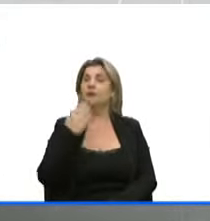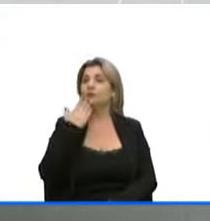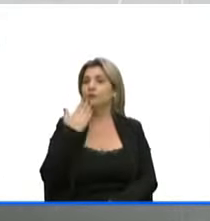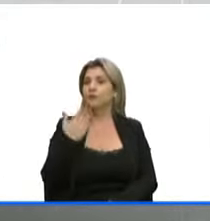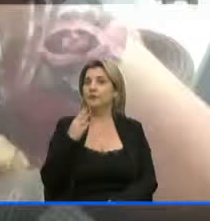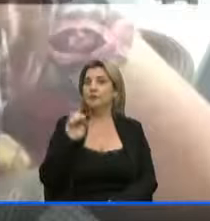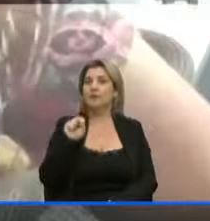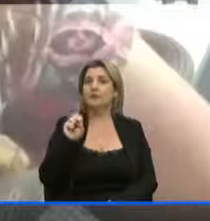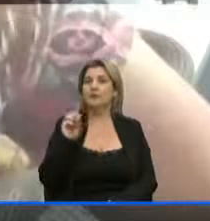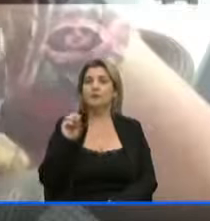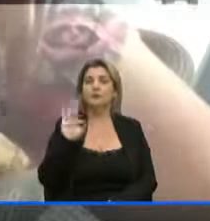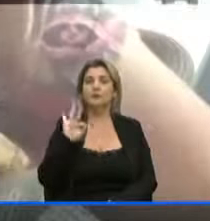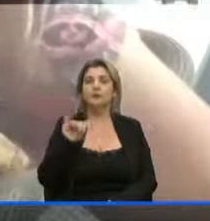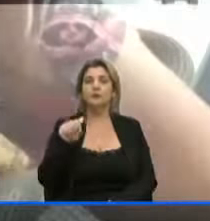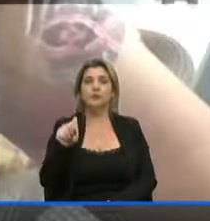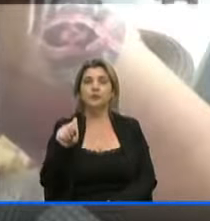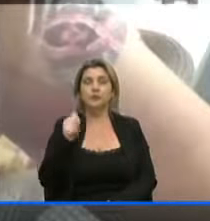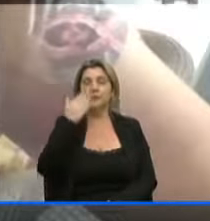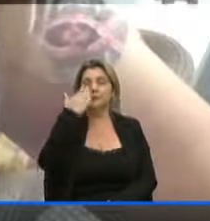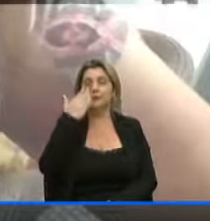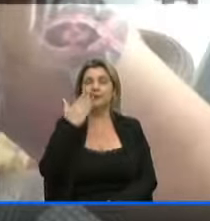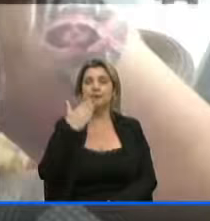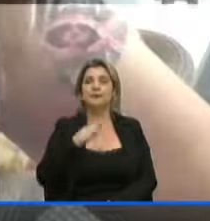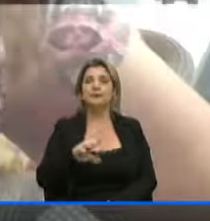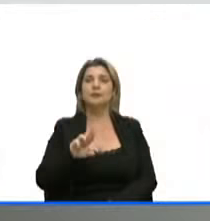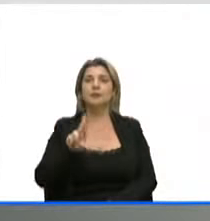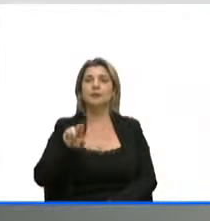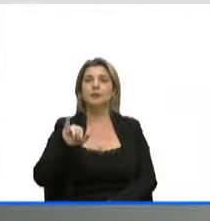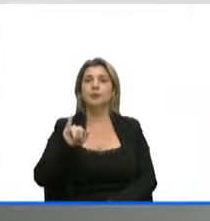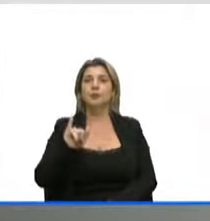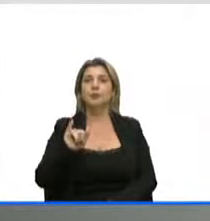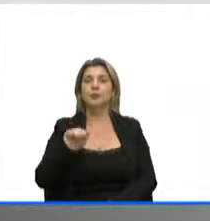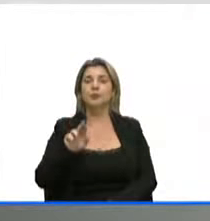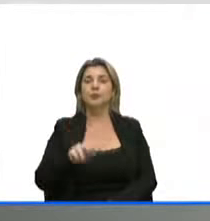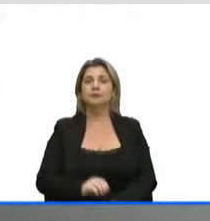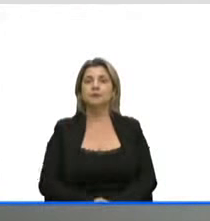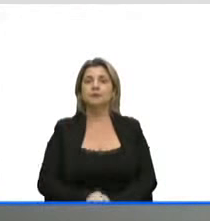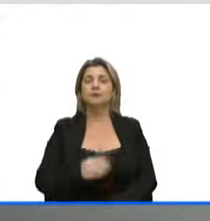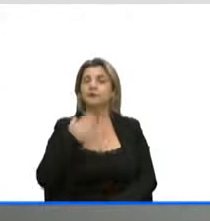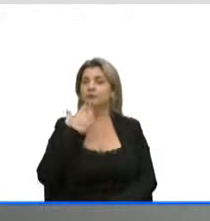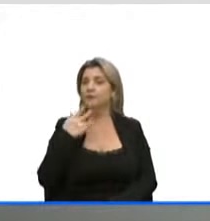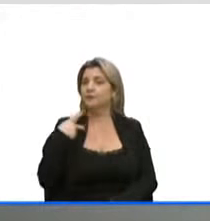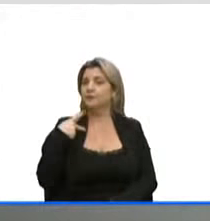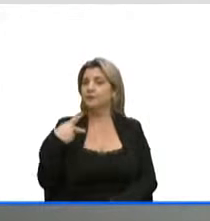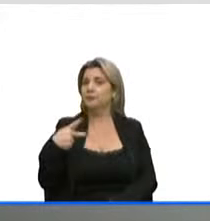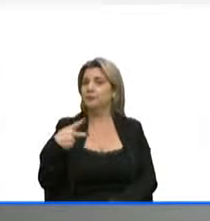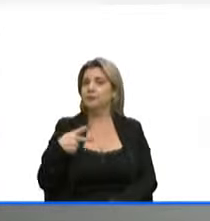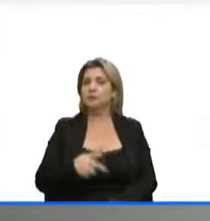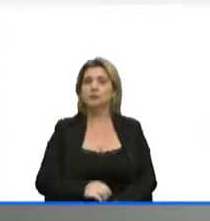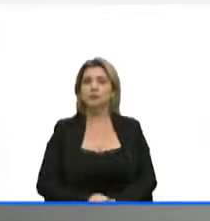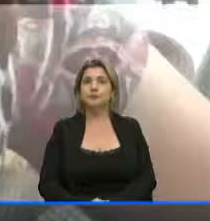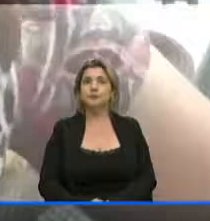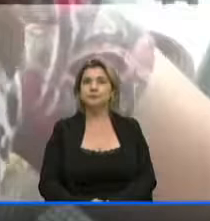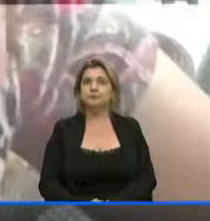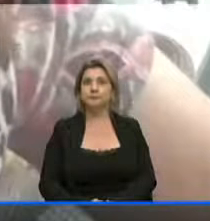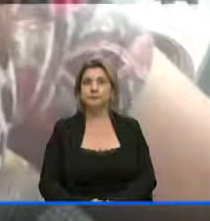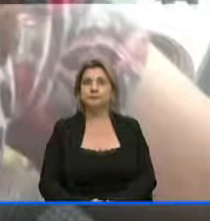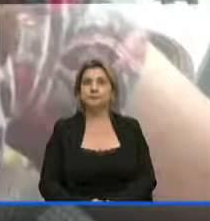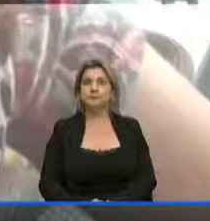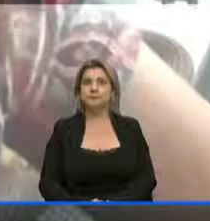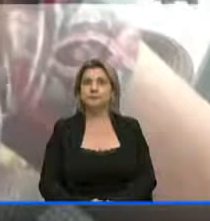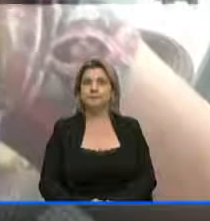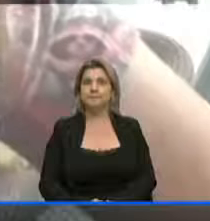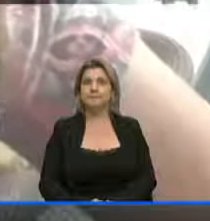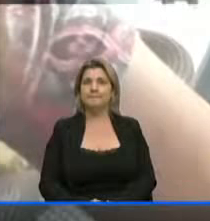Favorável, Sofia. Obrigada. Rui Irigaray? Favorável, presidente. Obrigada,